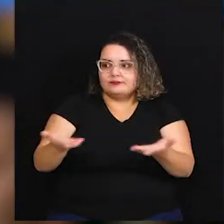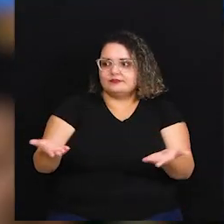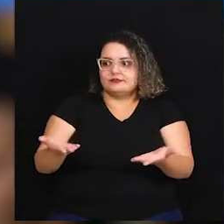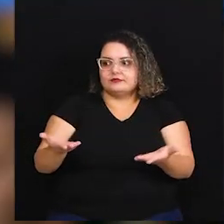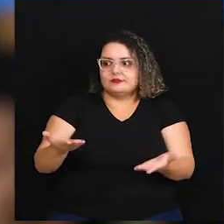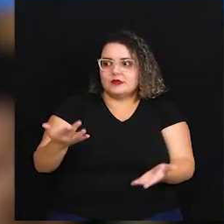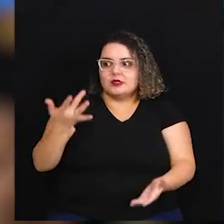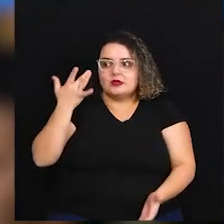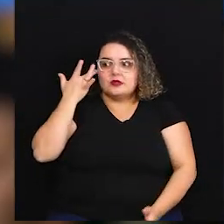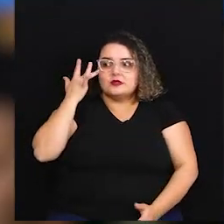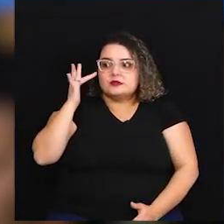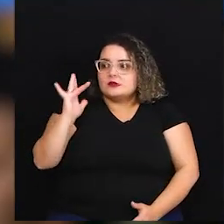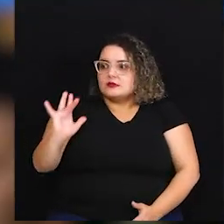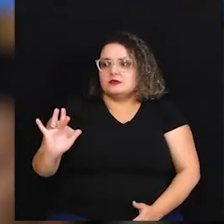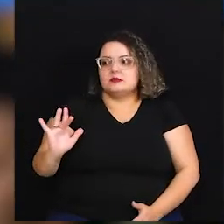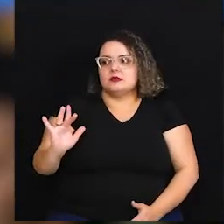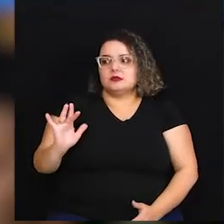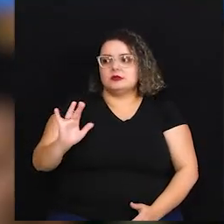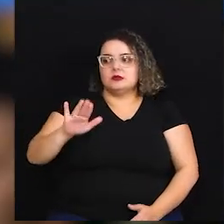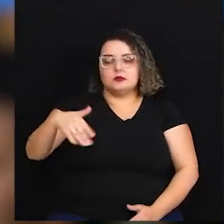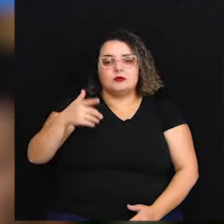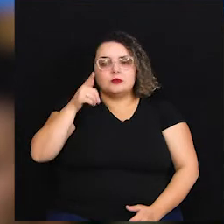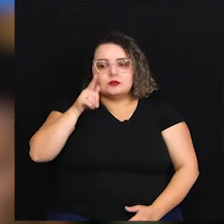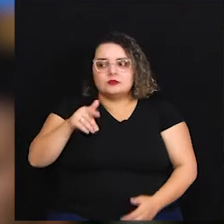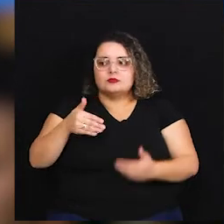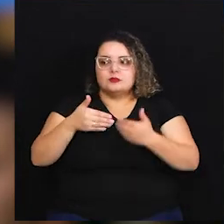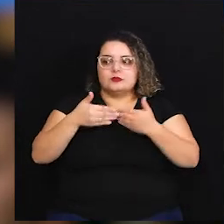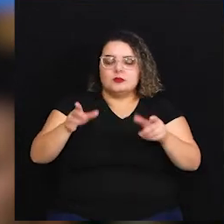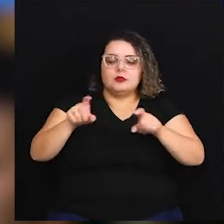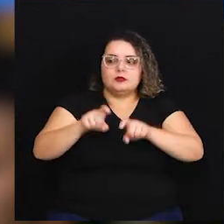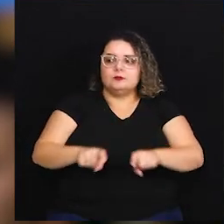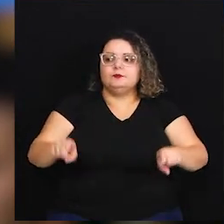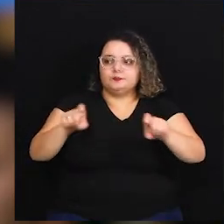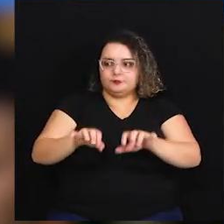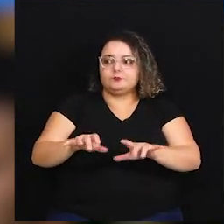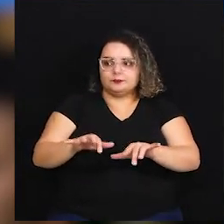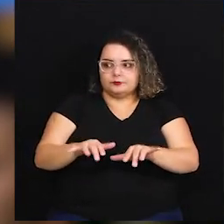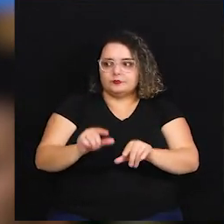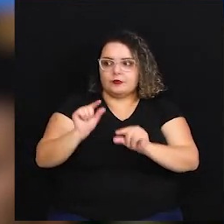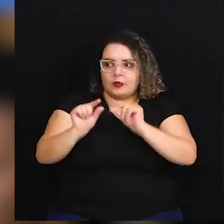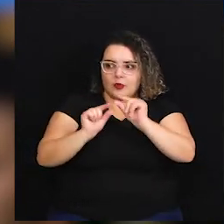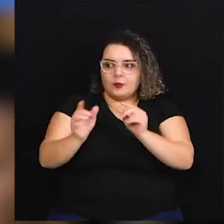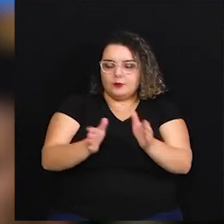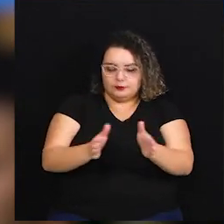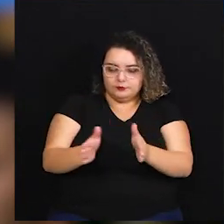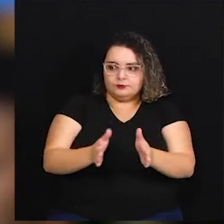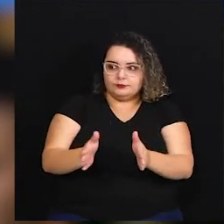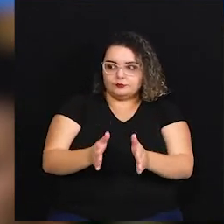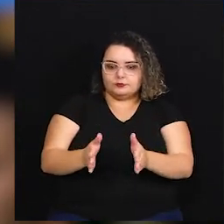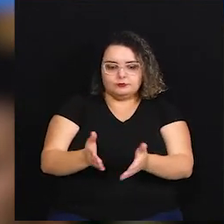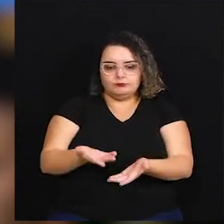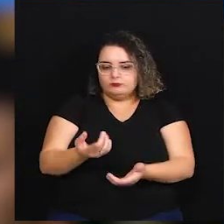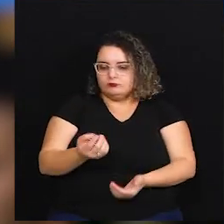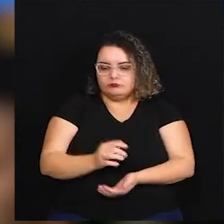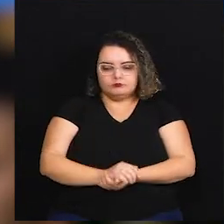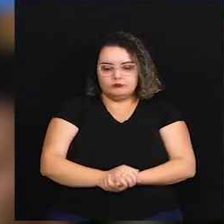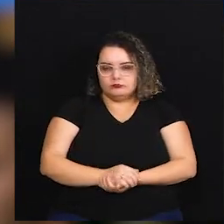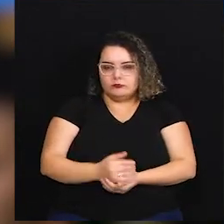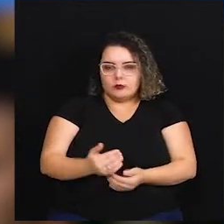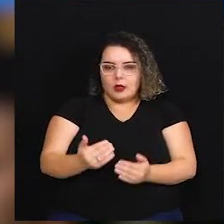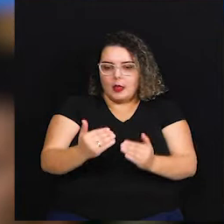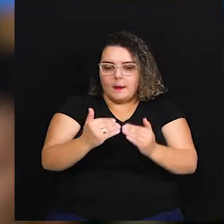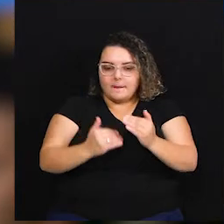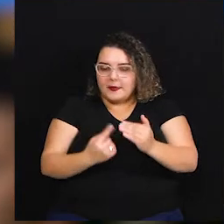sabe, que eu nem imaginava quando eu tive coragem de abrir o computador dele, né, que faz pouco tempo, coisa